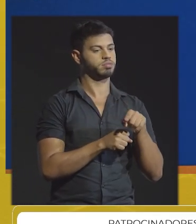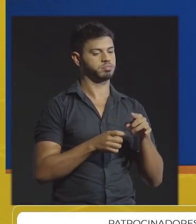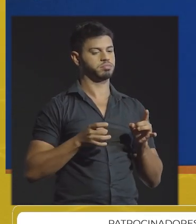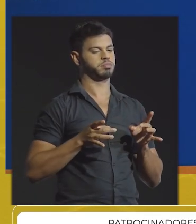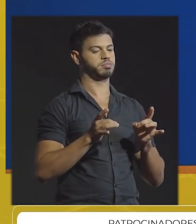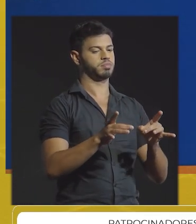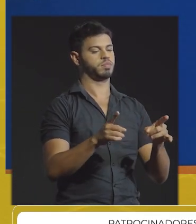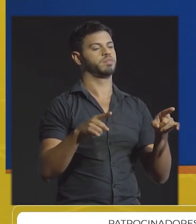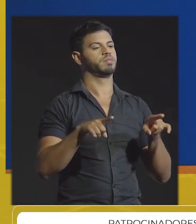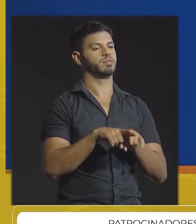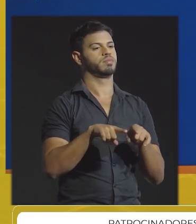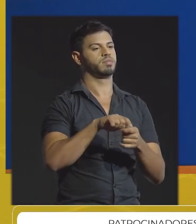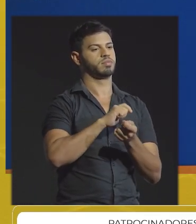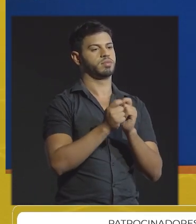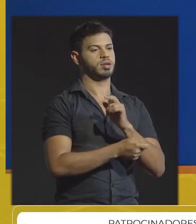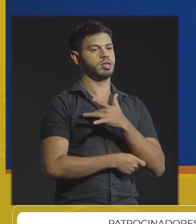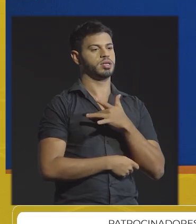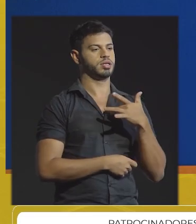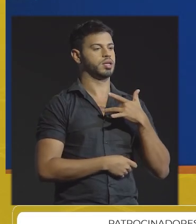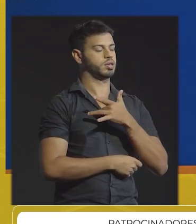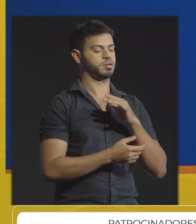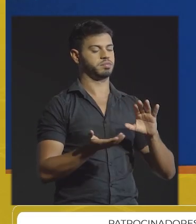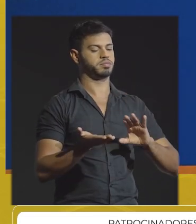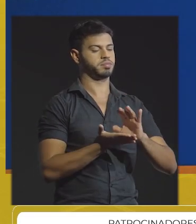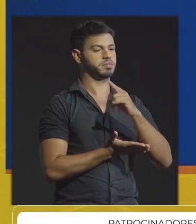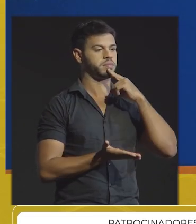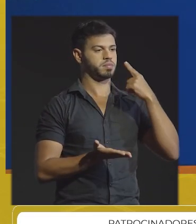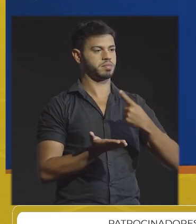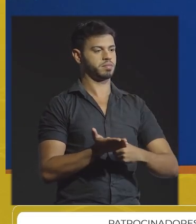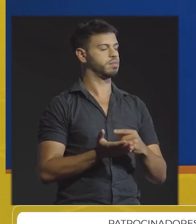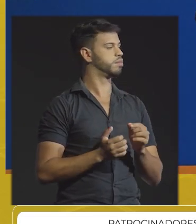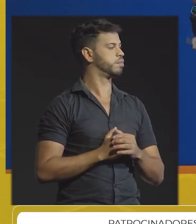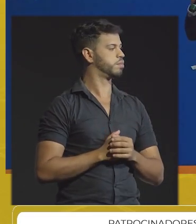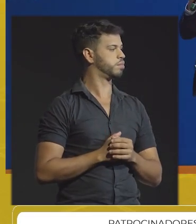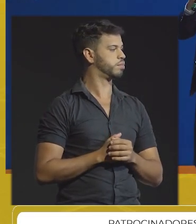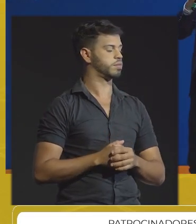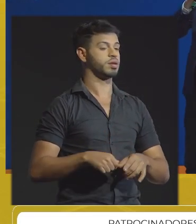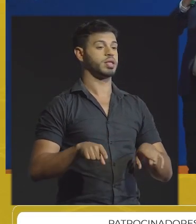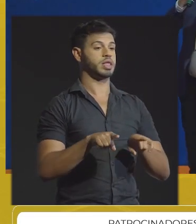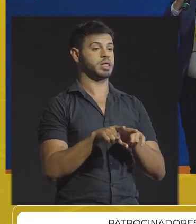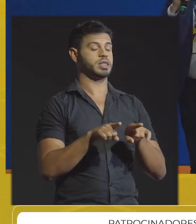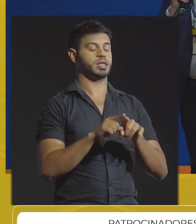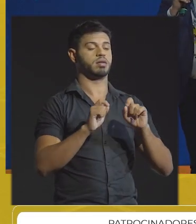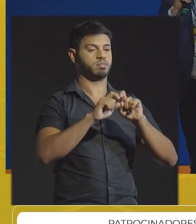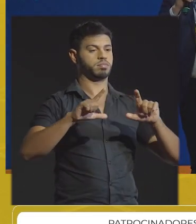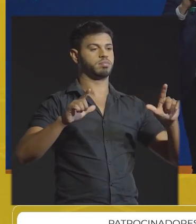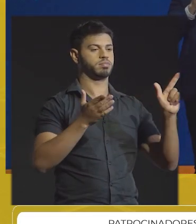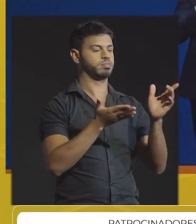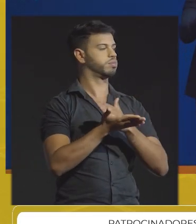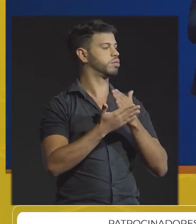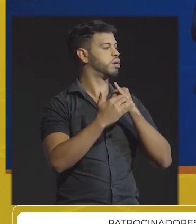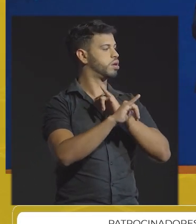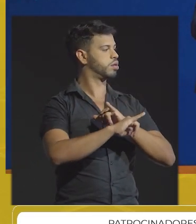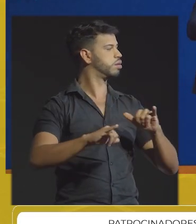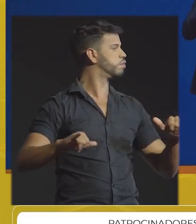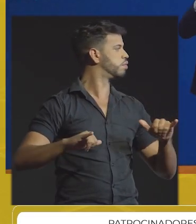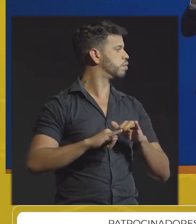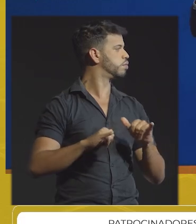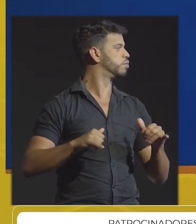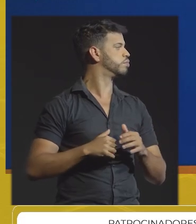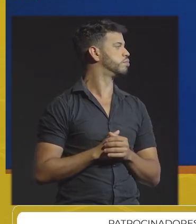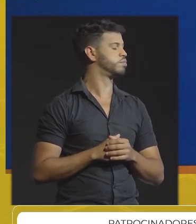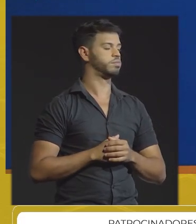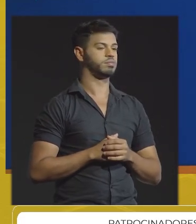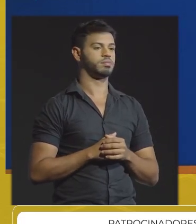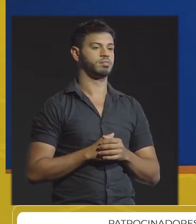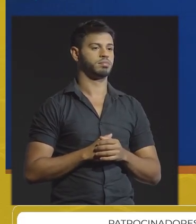tá com banc habilidade saúde financeira para arar com seus compromissos tem portfólio tem expertise em projetos de geração distribuída e